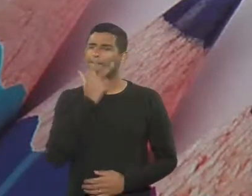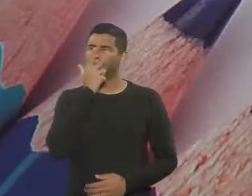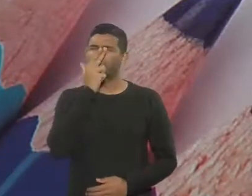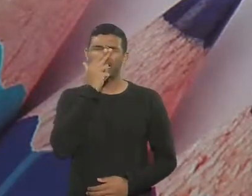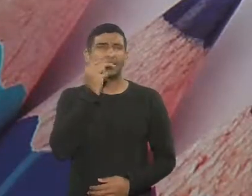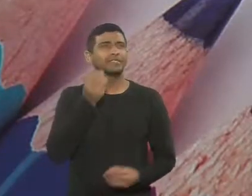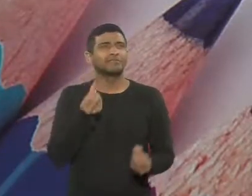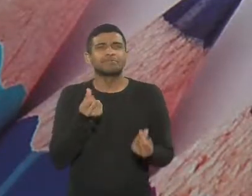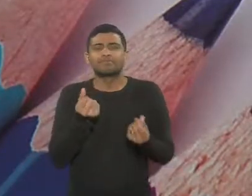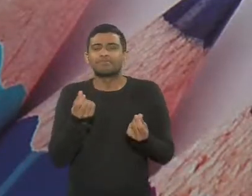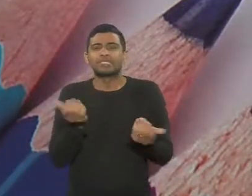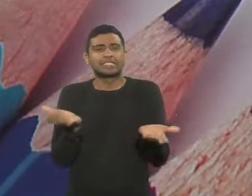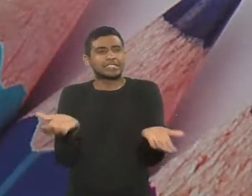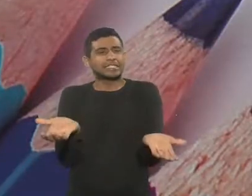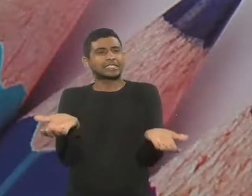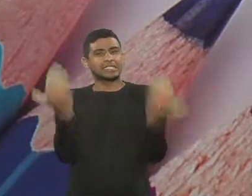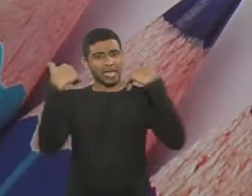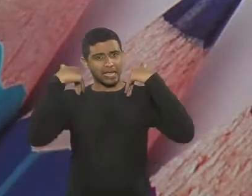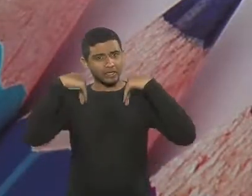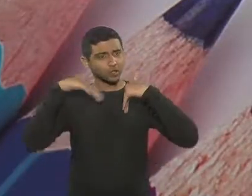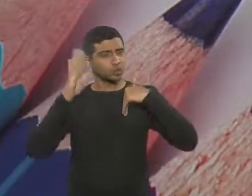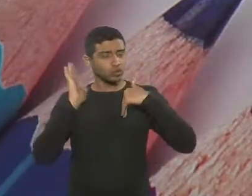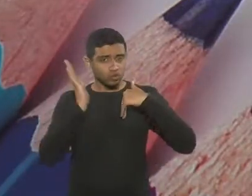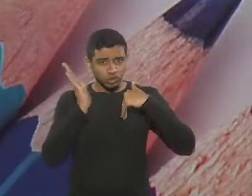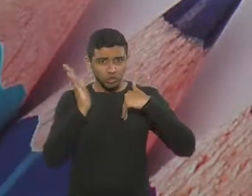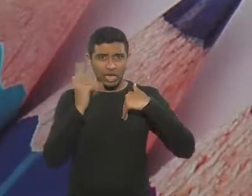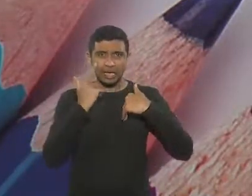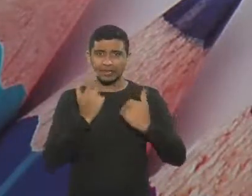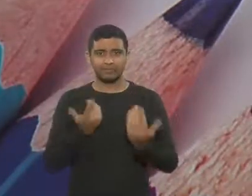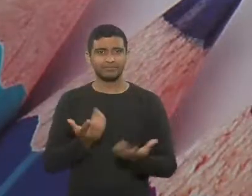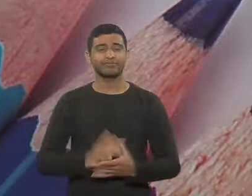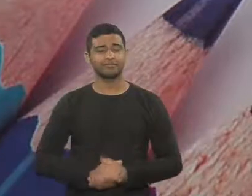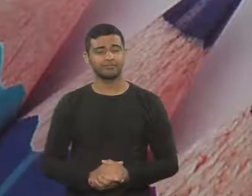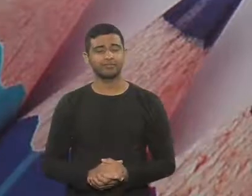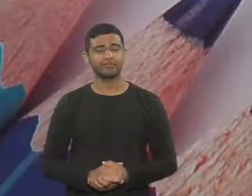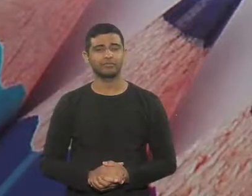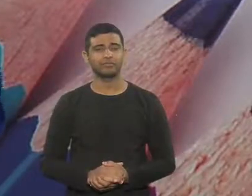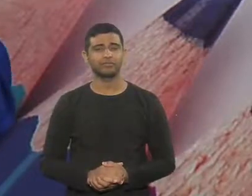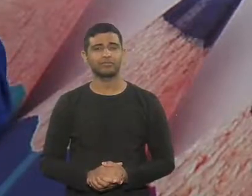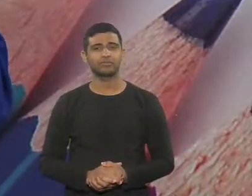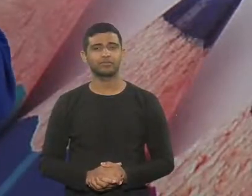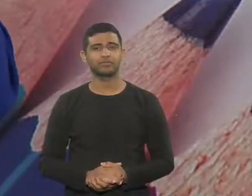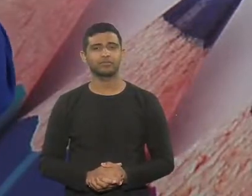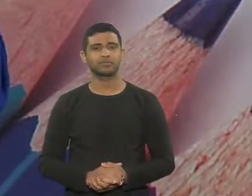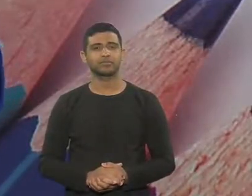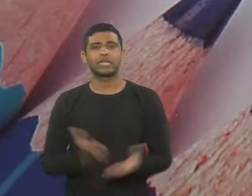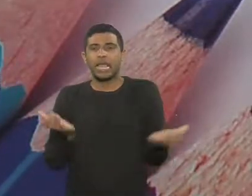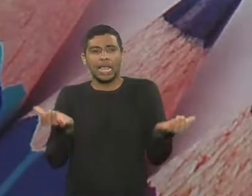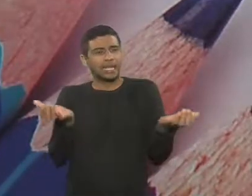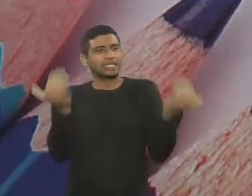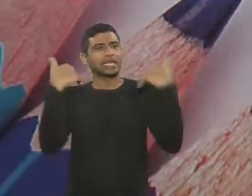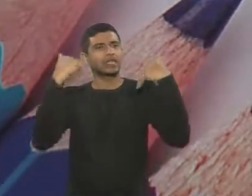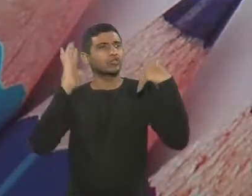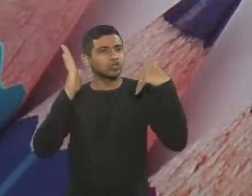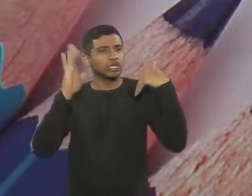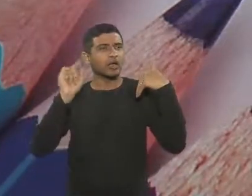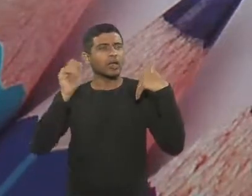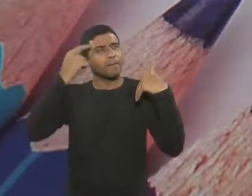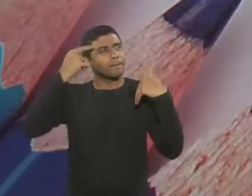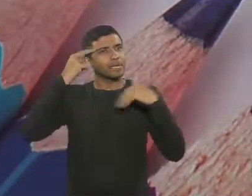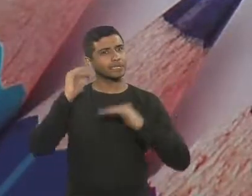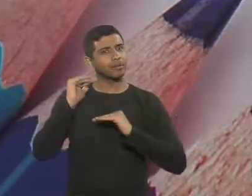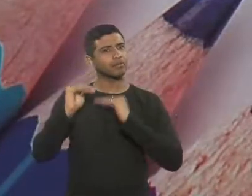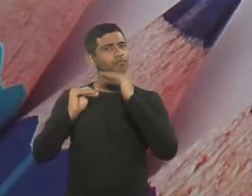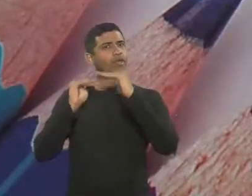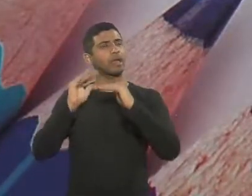faísca, sei lá o que eu posso chamar, com essa condição, vamos dizer, de evoluir.